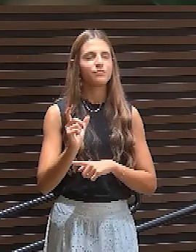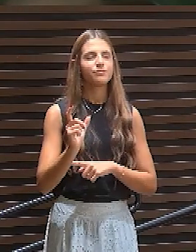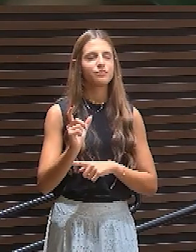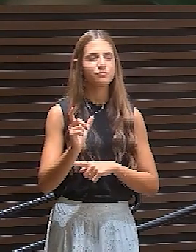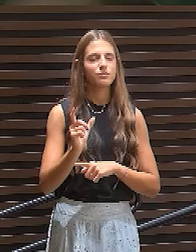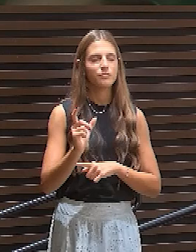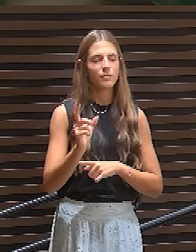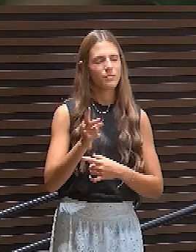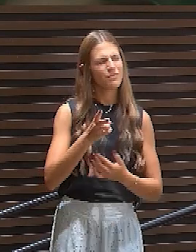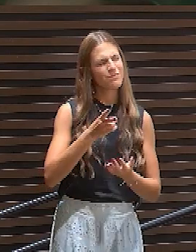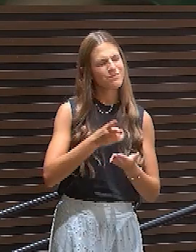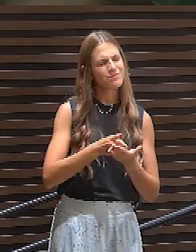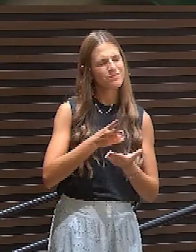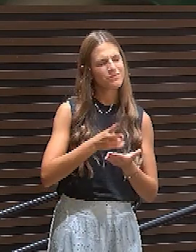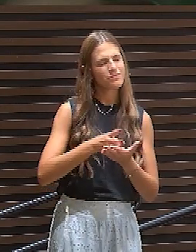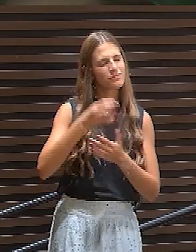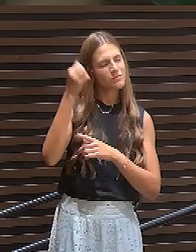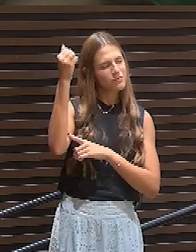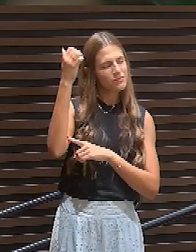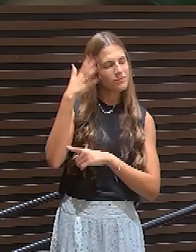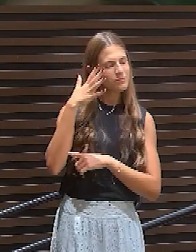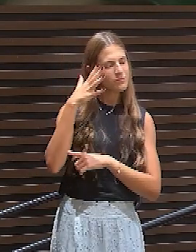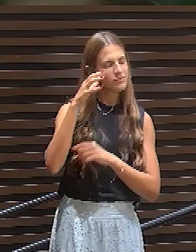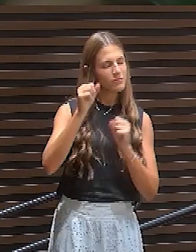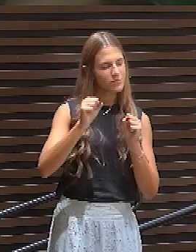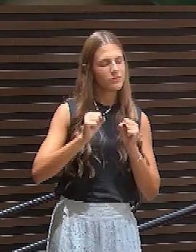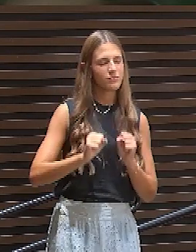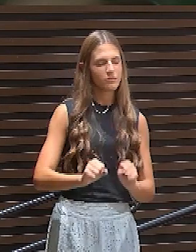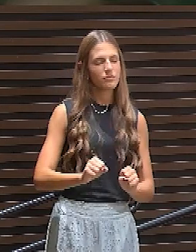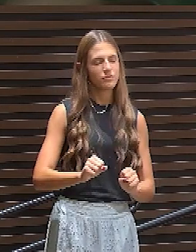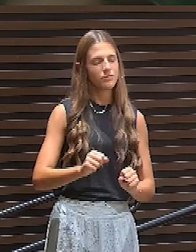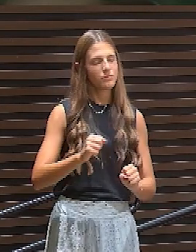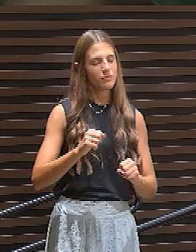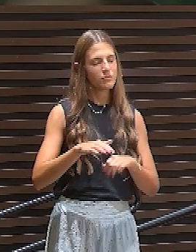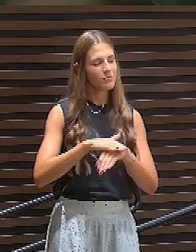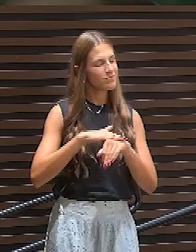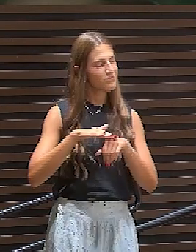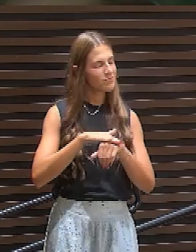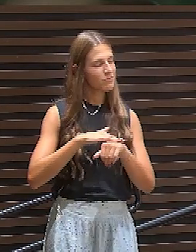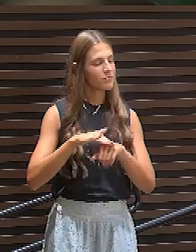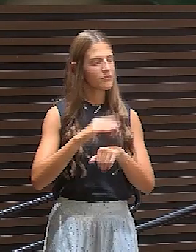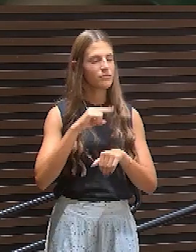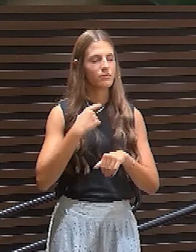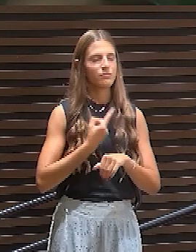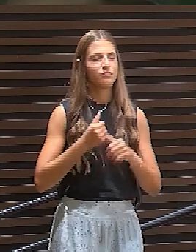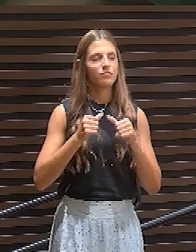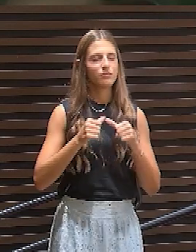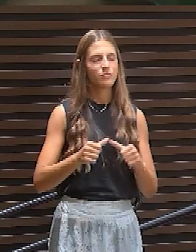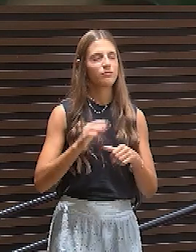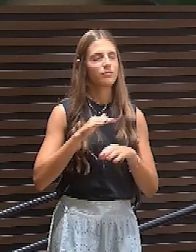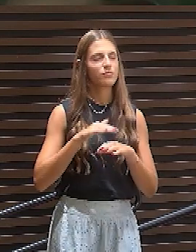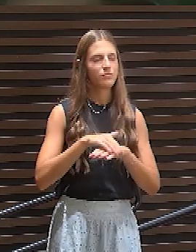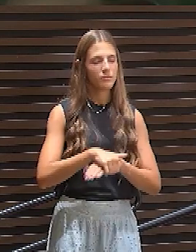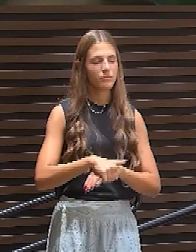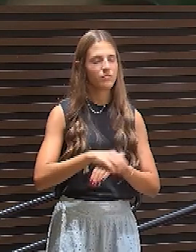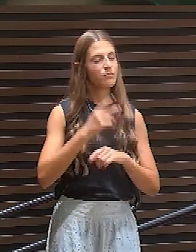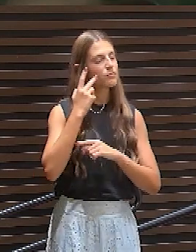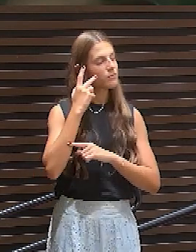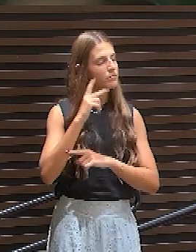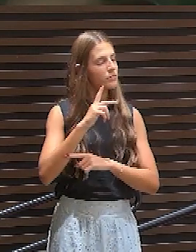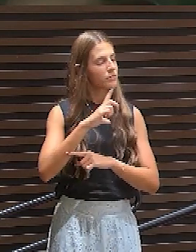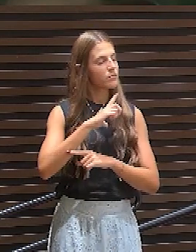com a mesma graça e com o mesmo poder, fala conosco esta noite, para que